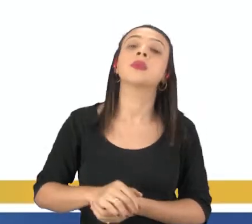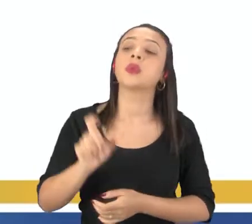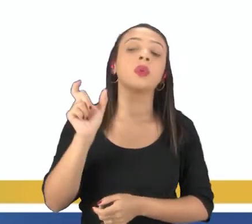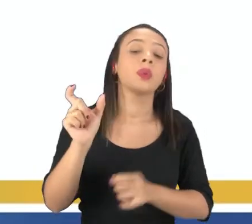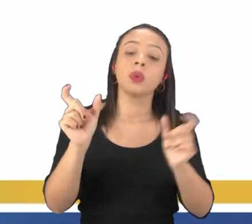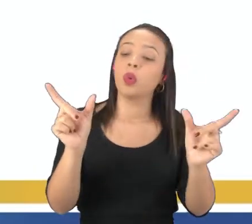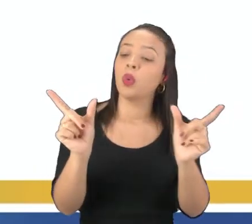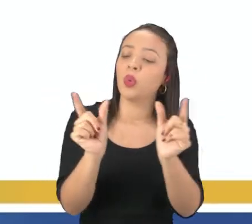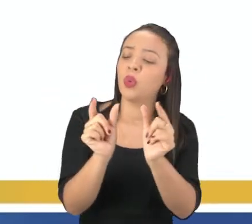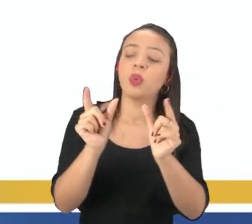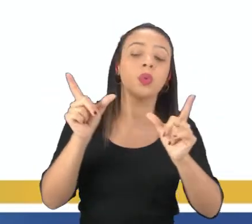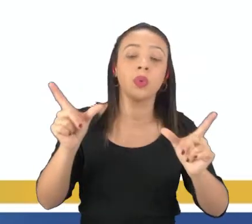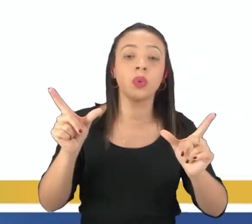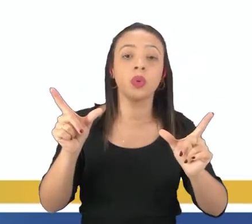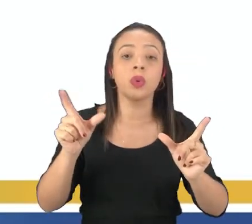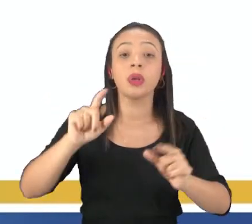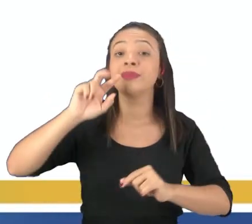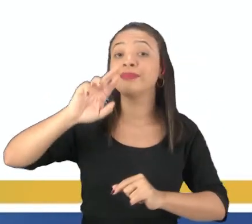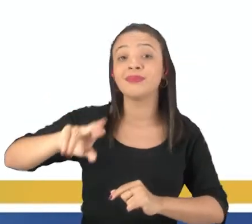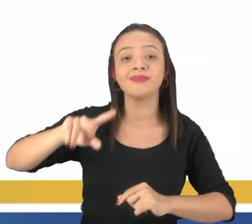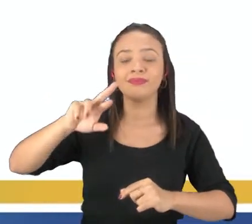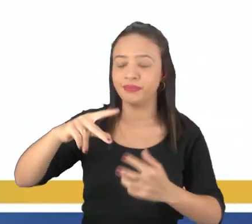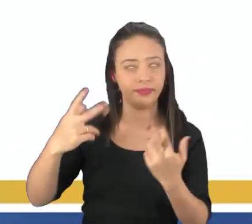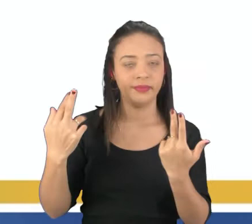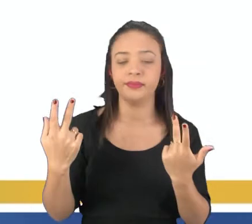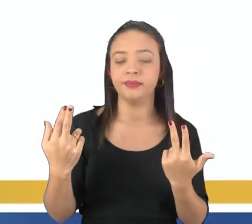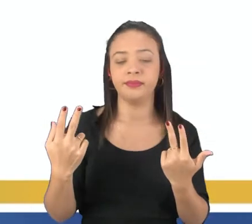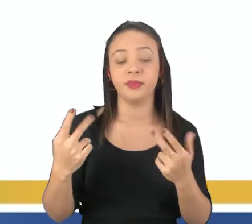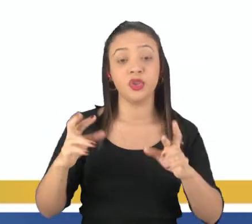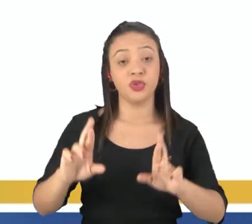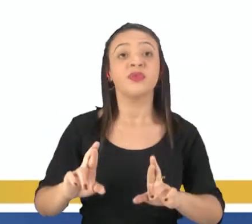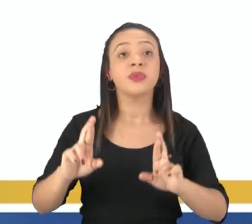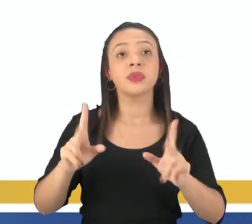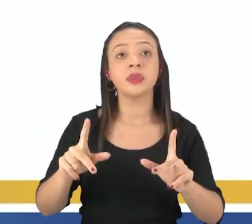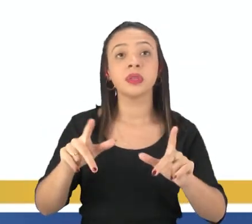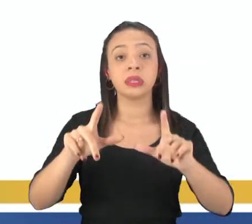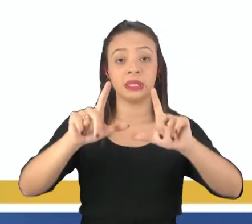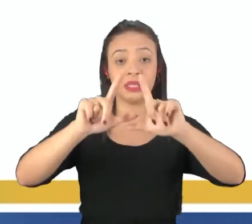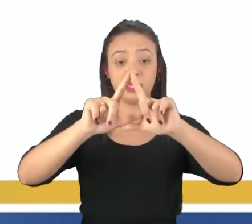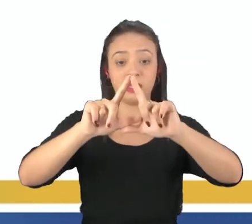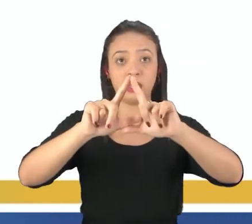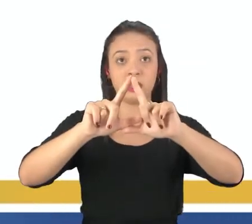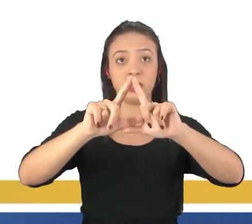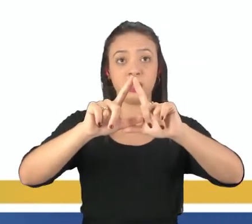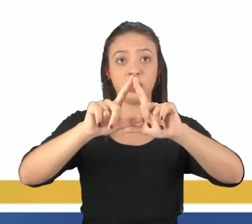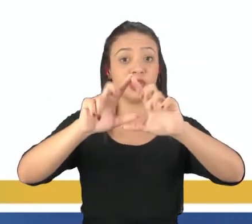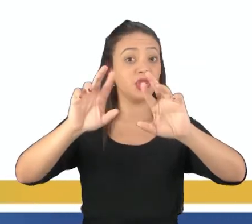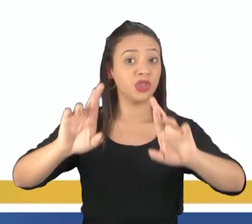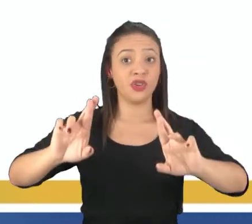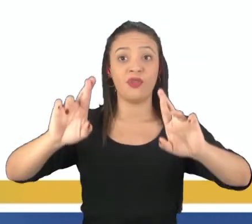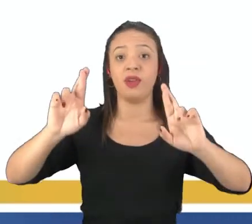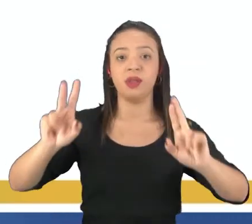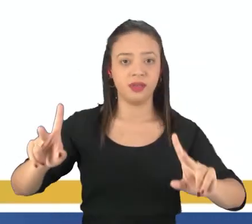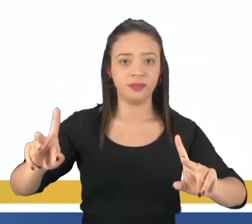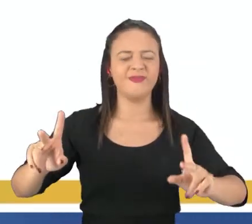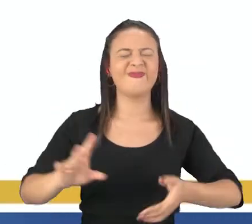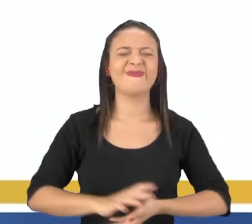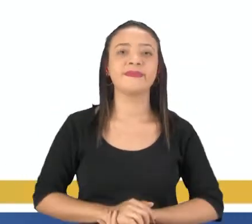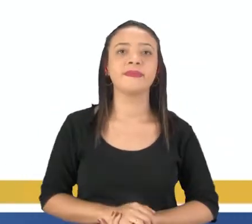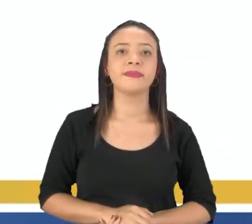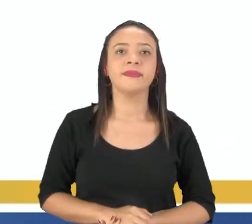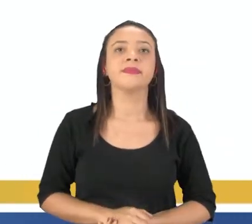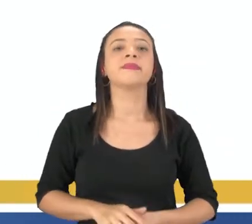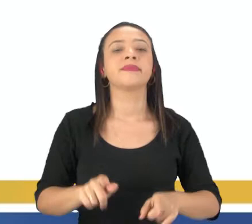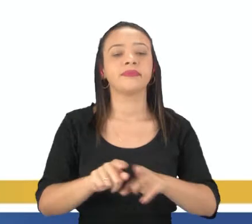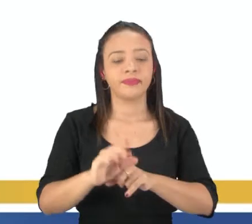tamanhos não estão totalmente iguais não estão de acordo aí na pirâmide está totalmente contrário né nos tamanhos não estão